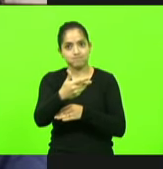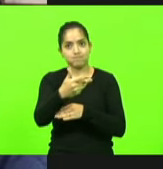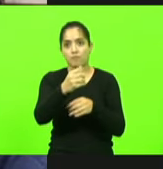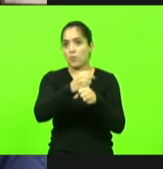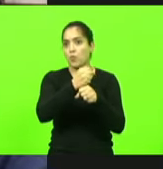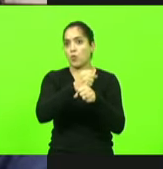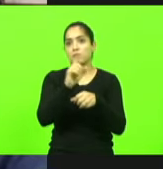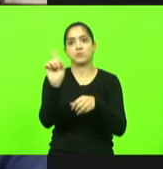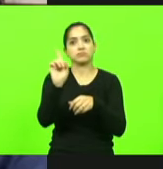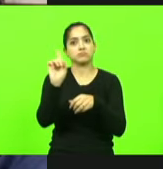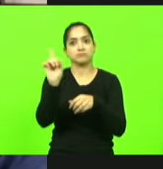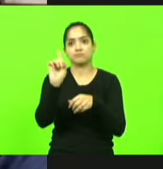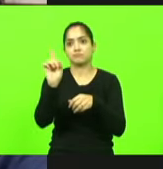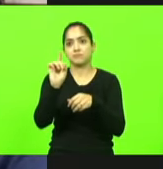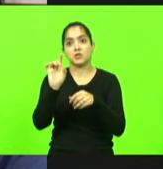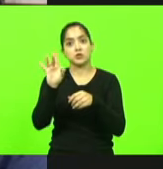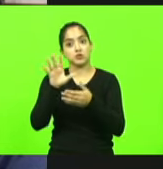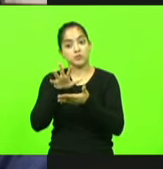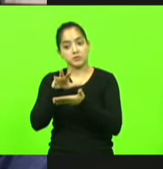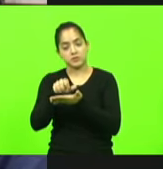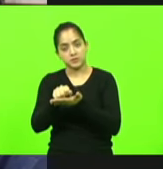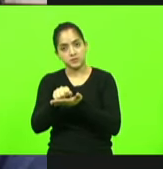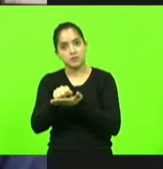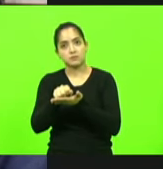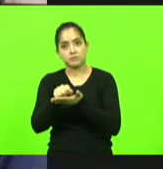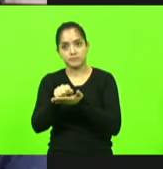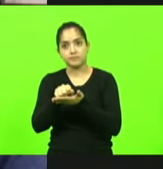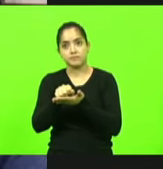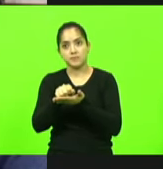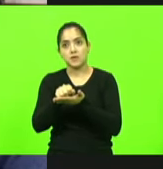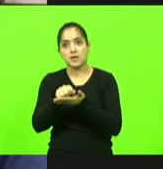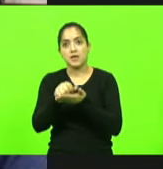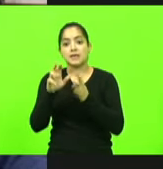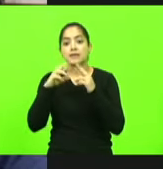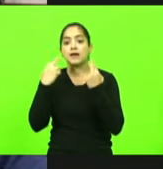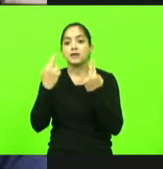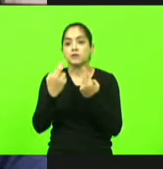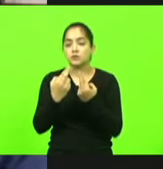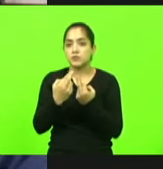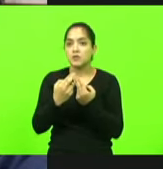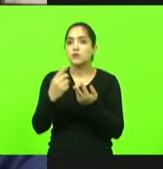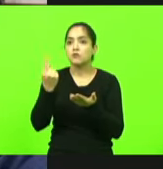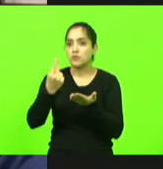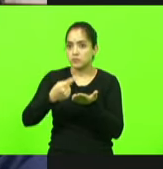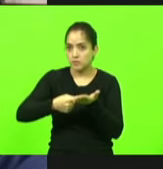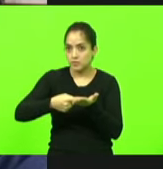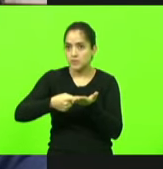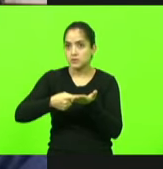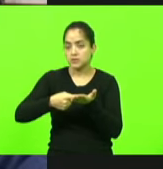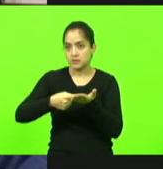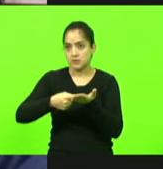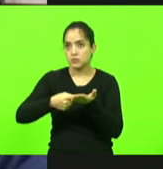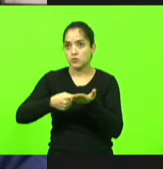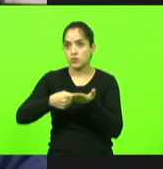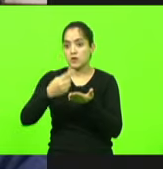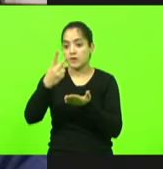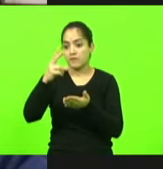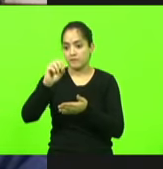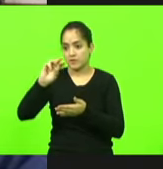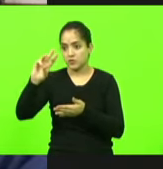Só queria deixar isso registrado, porque na reunião ficou estabelecido que 20